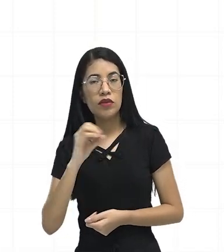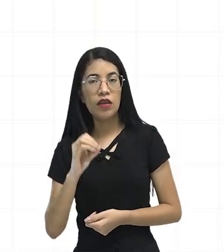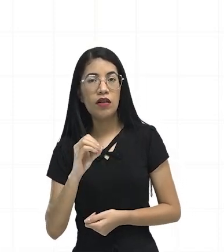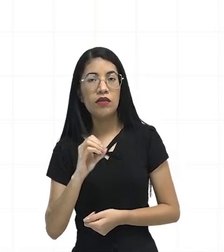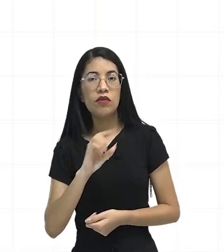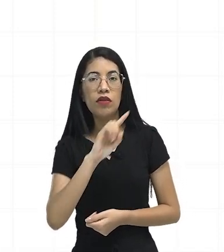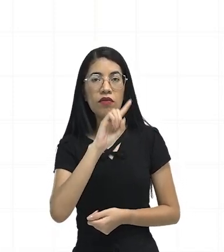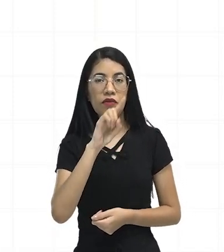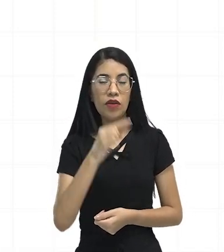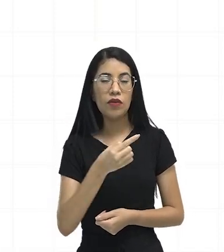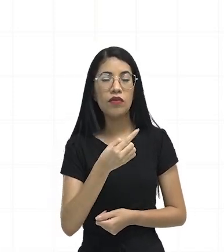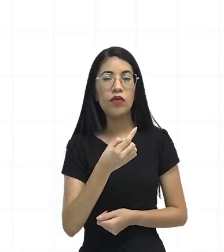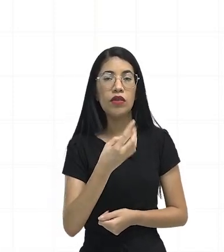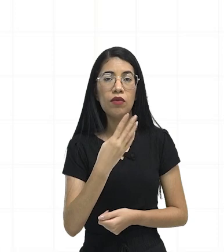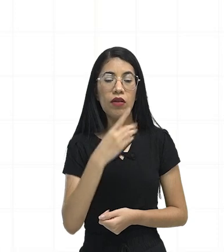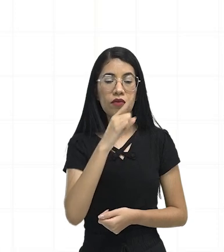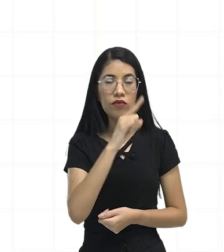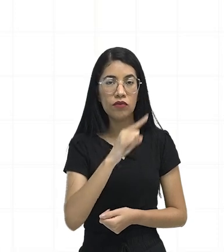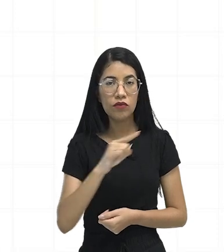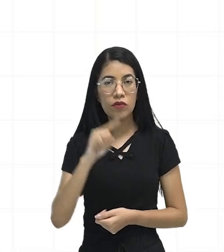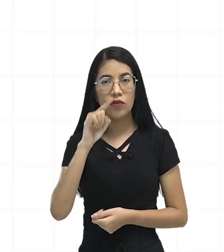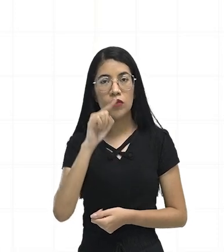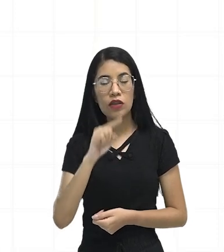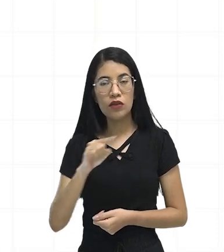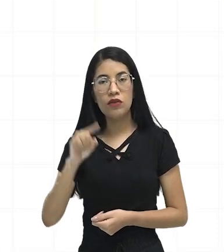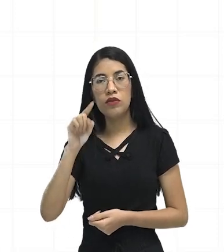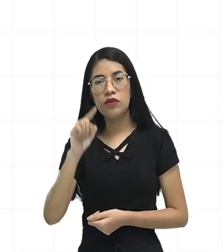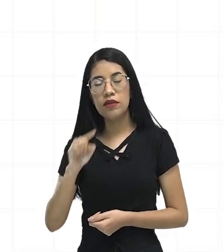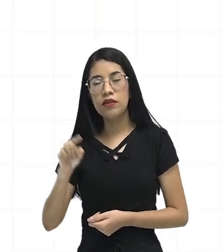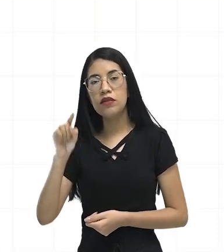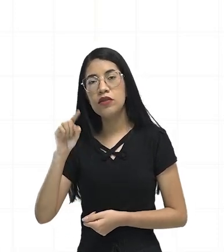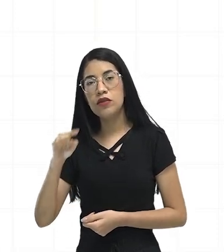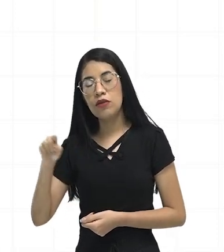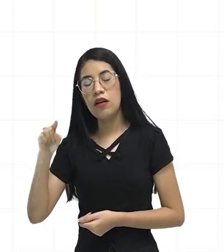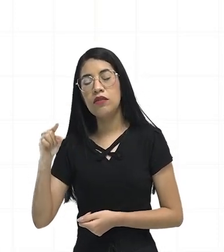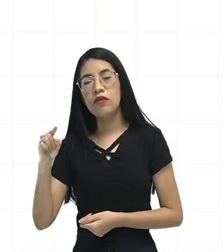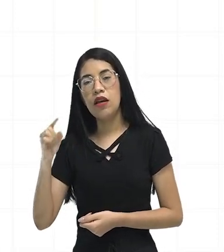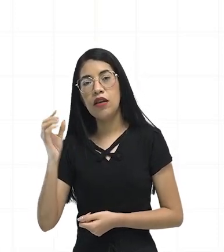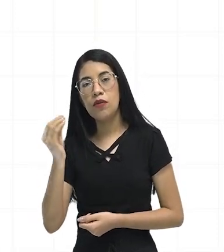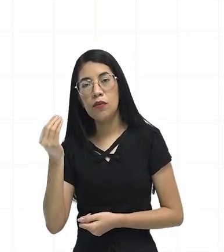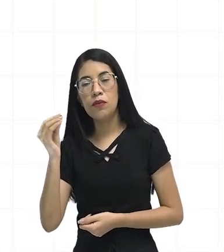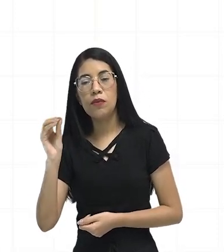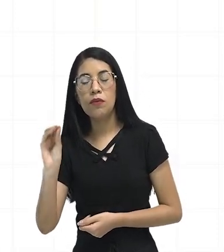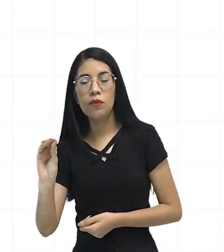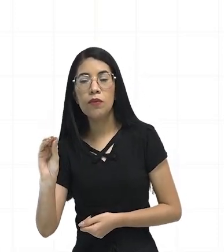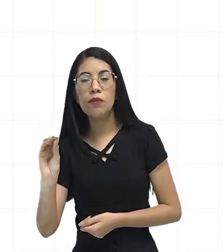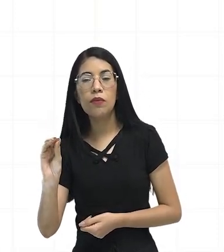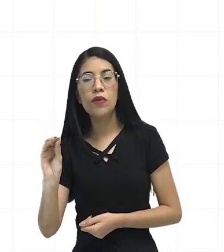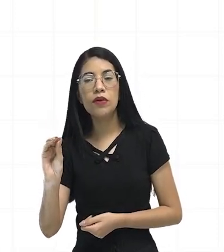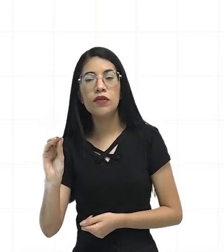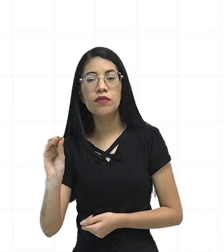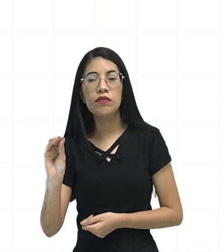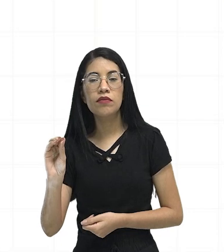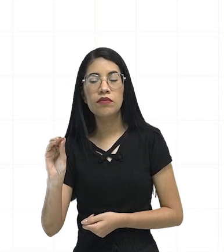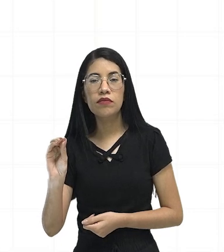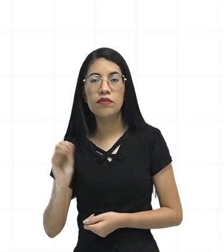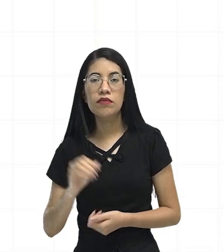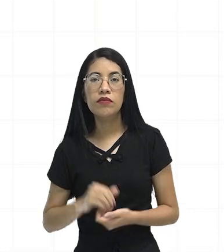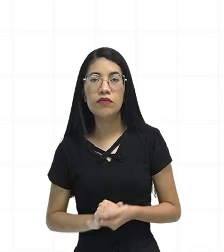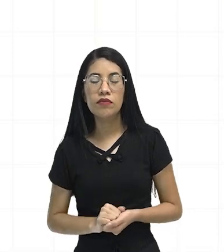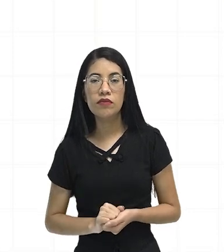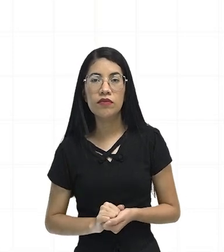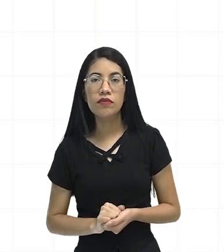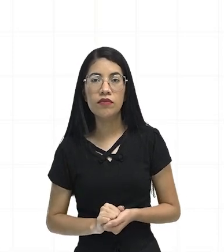casas decimais para a esquerda. Então, a vírgula estava ali depois do 9. Eu vou contar 4 casas decimais.